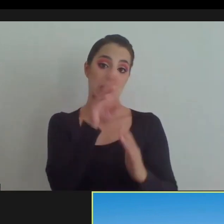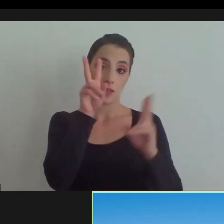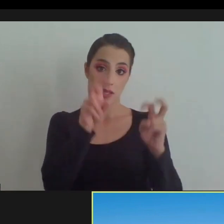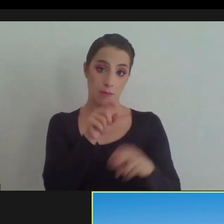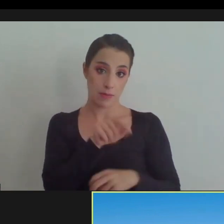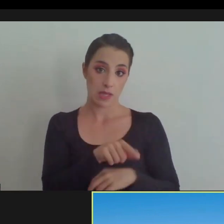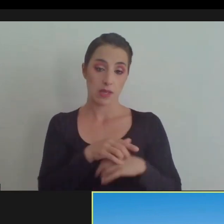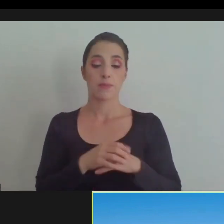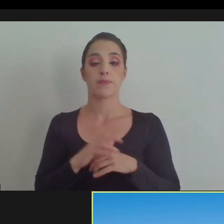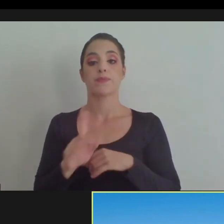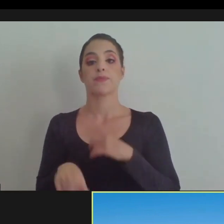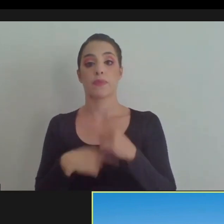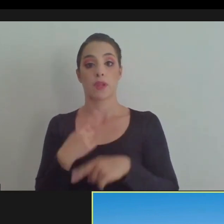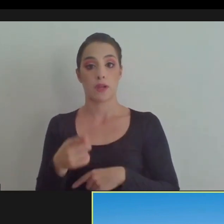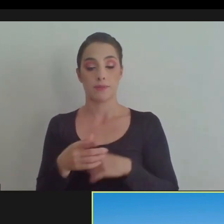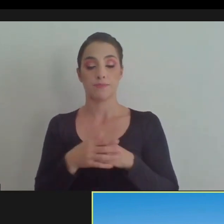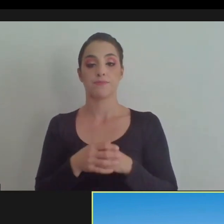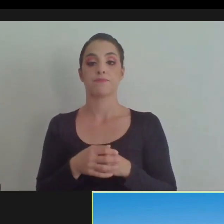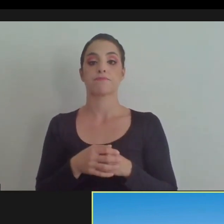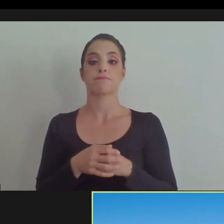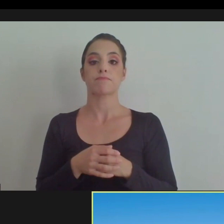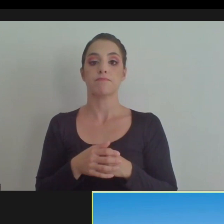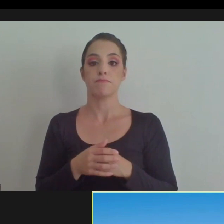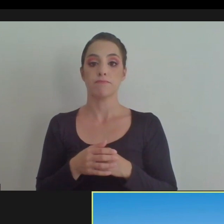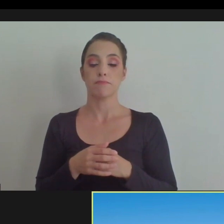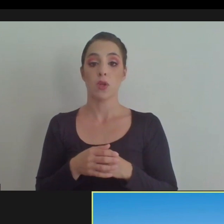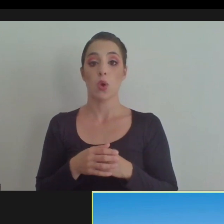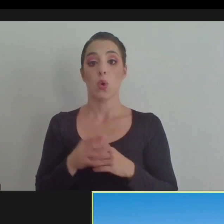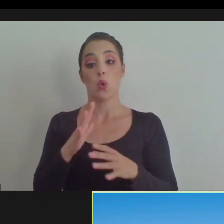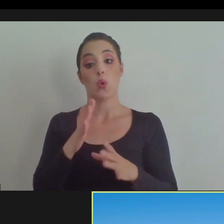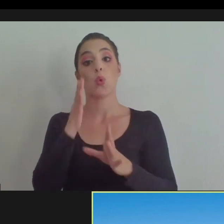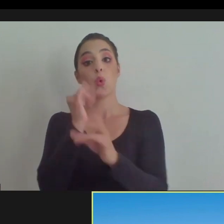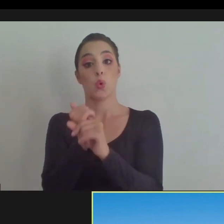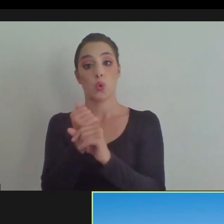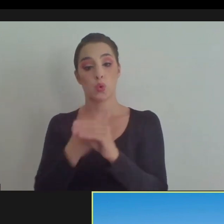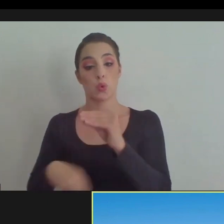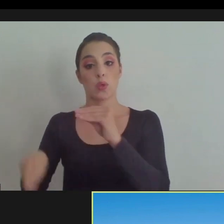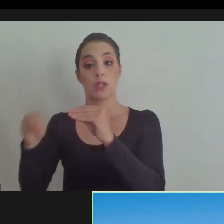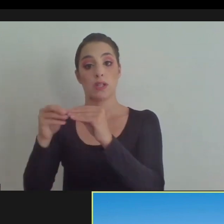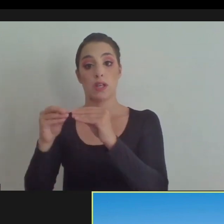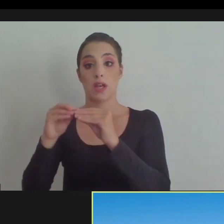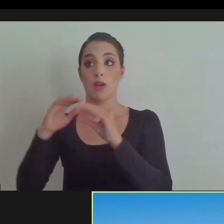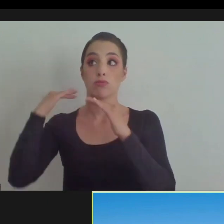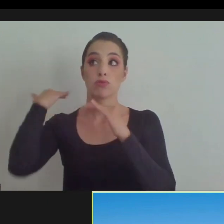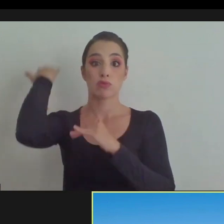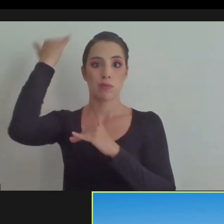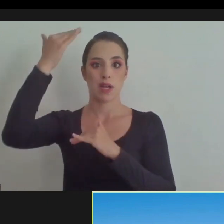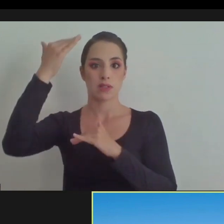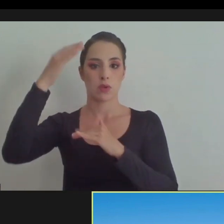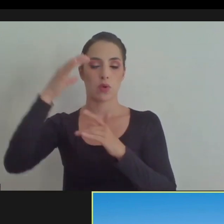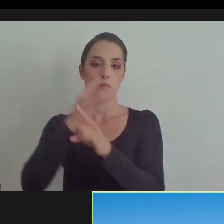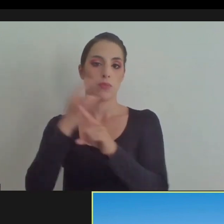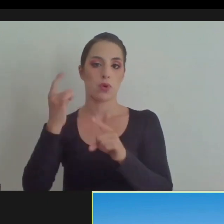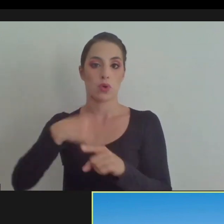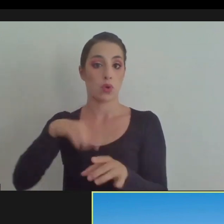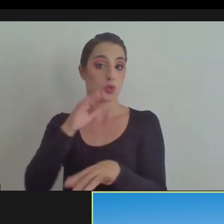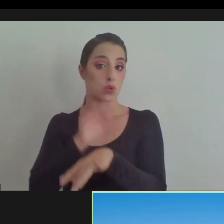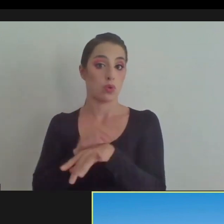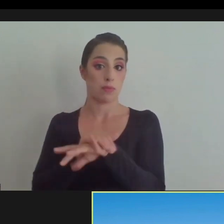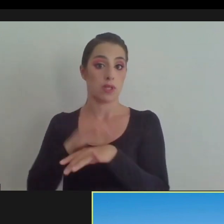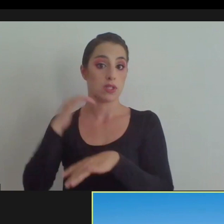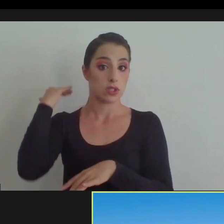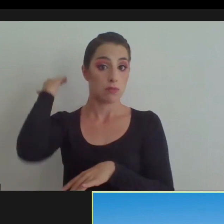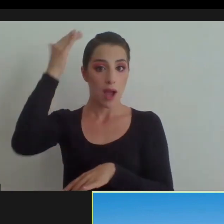e empreendedorismo e inovação, a segunda é enabler. O outro, mais um, é o espaço. De certa maneira, nós conseguimos, através do espaço, através